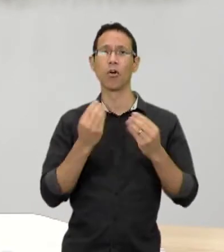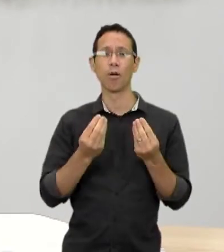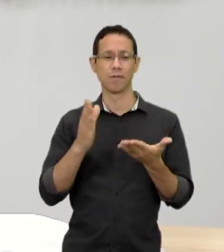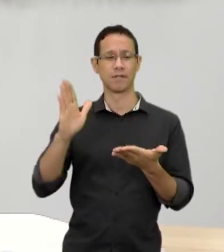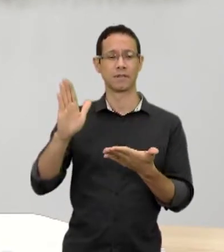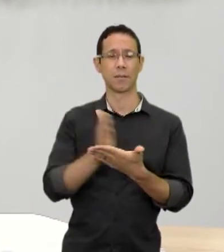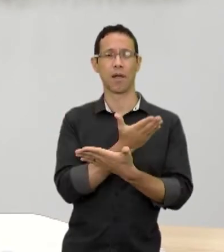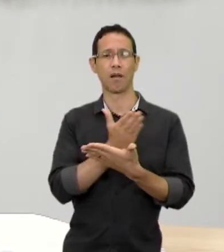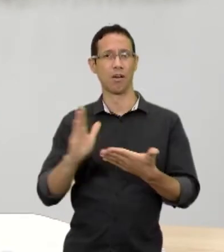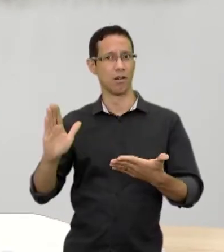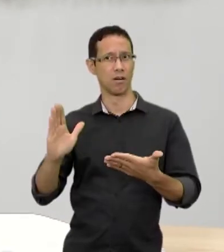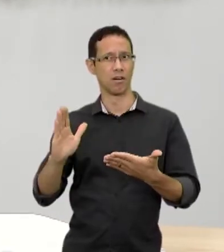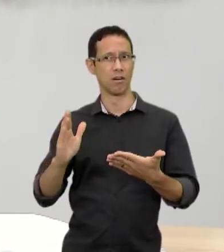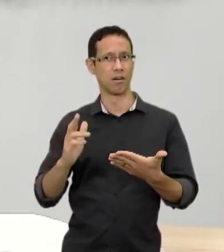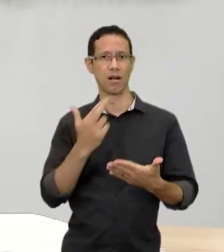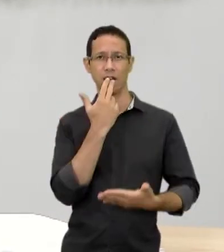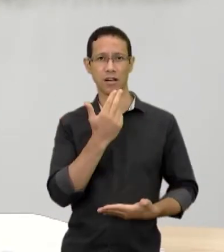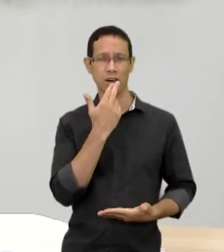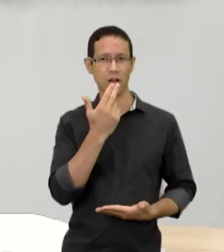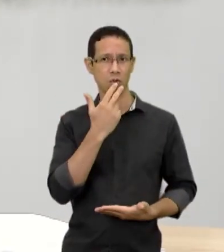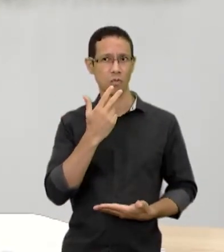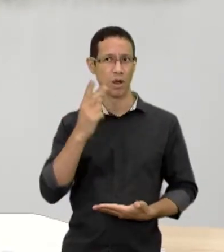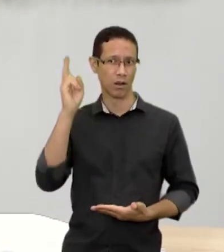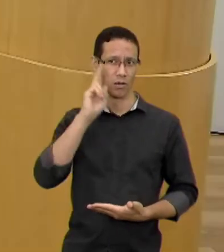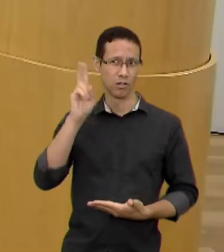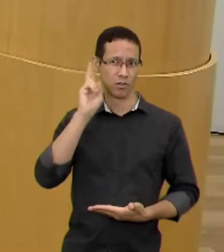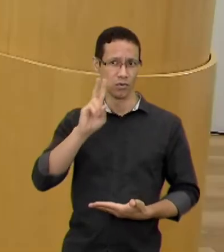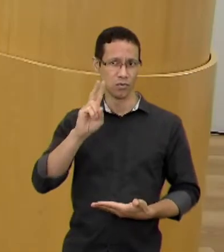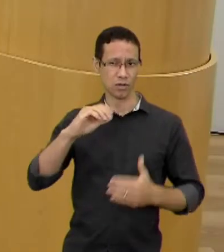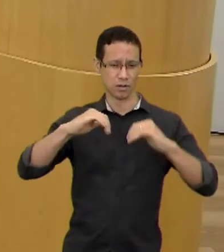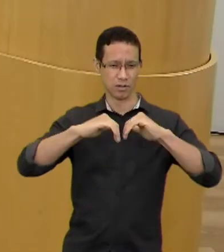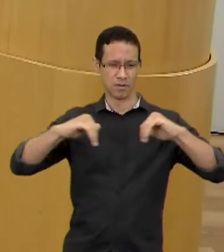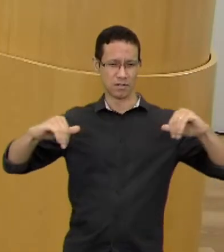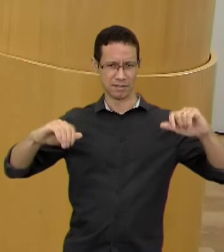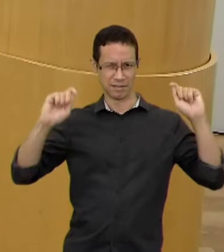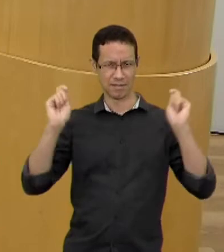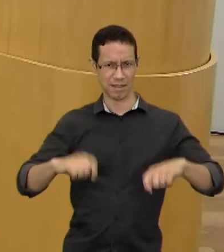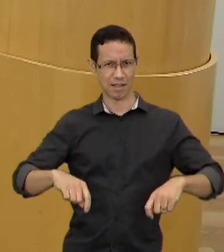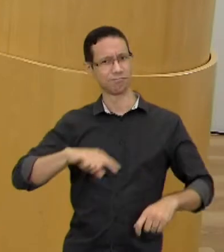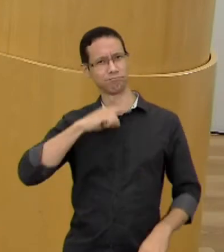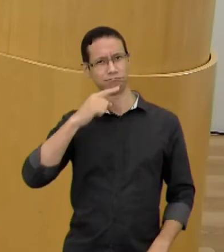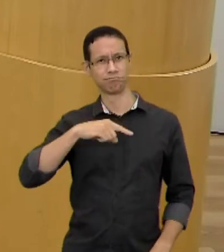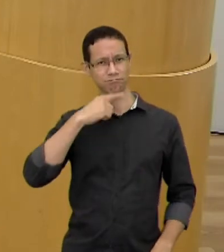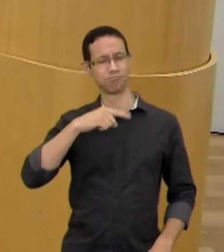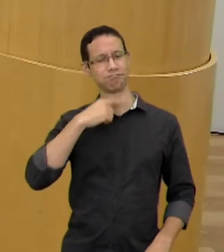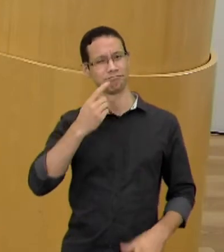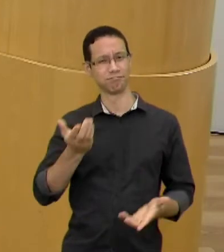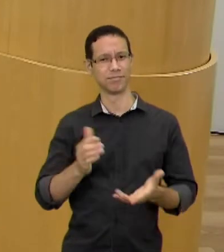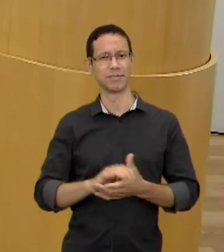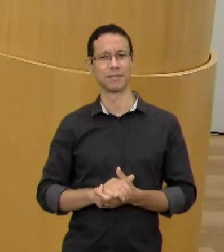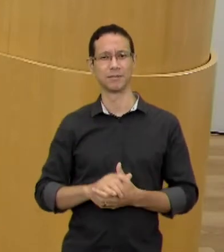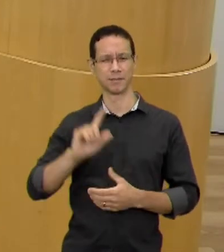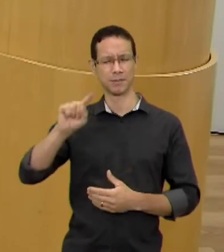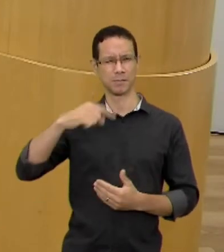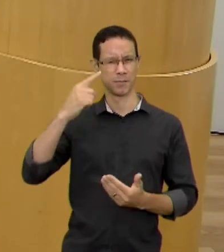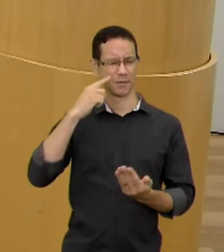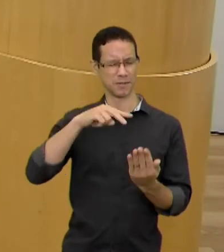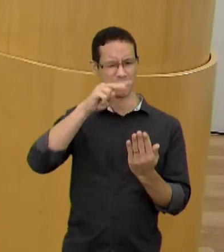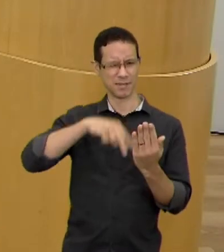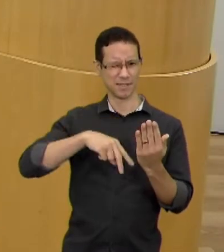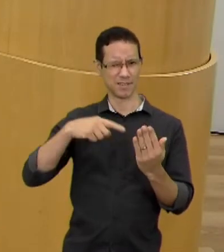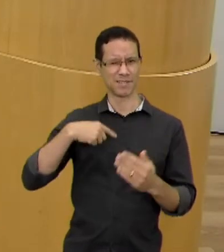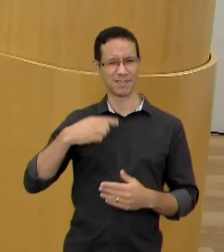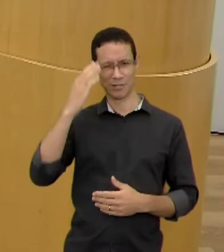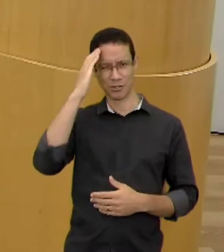língua de toda a historicidade que a envolve. Sim. Né? Depois eu vou ler umas citações. Vai